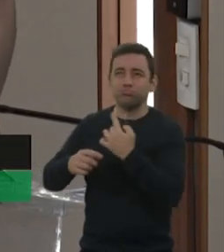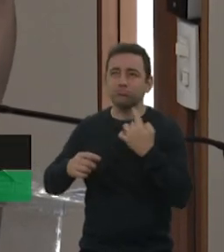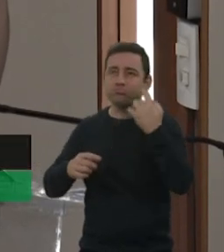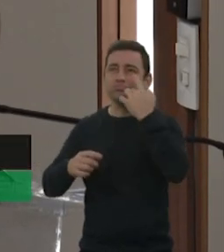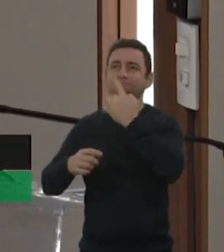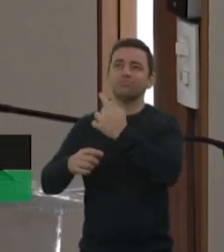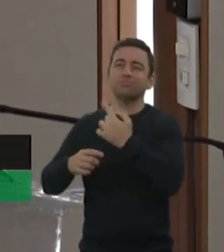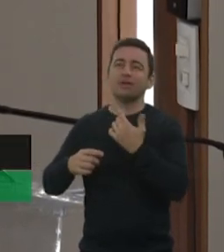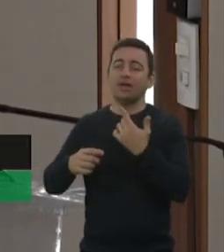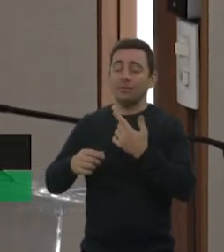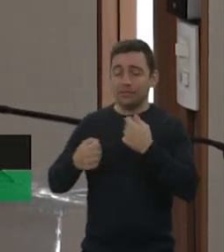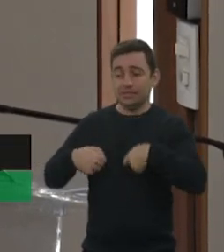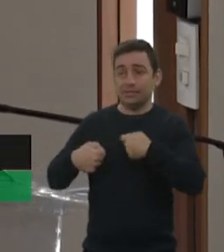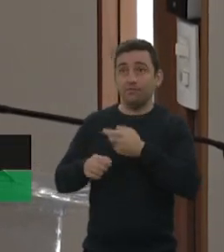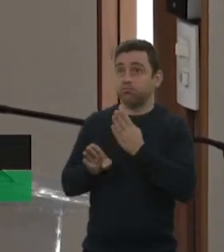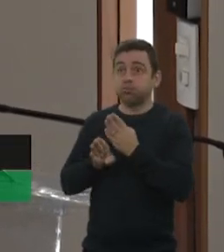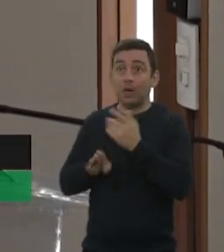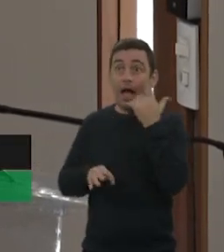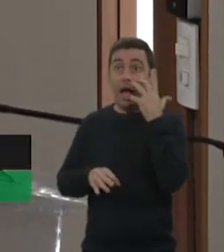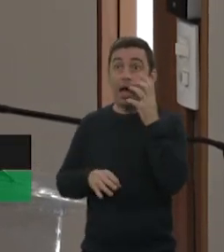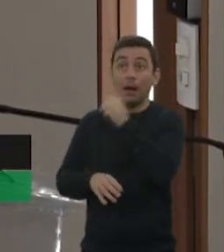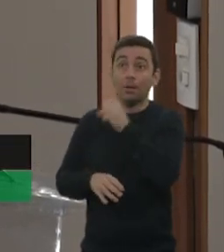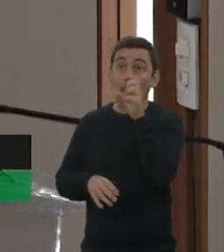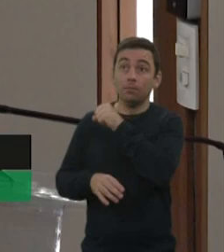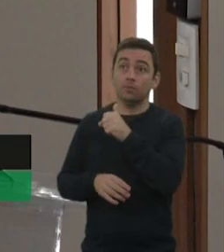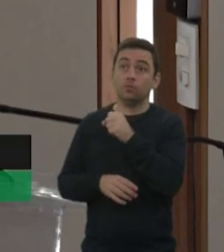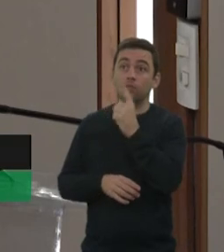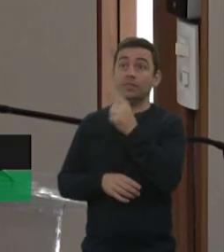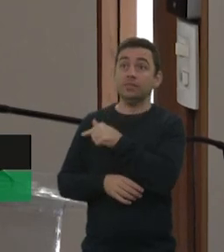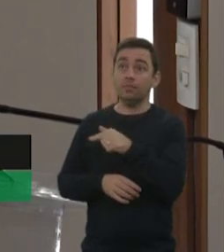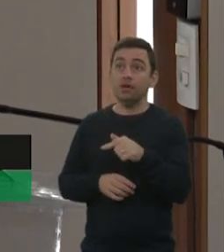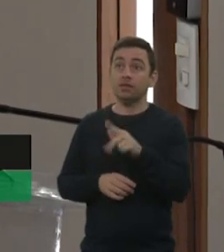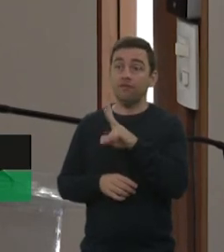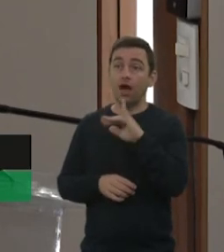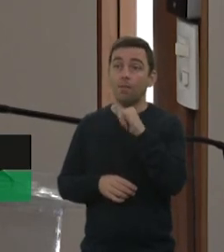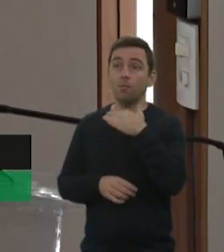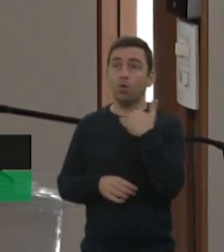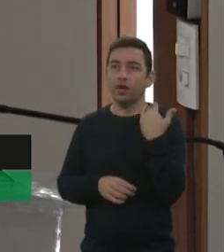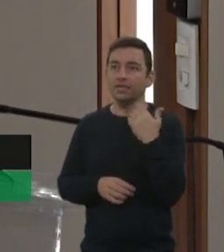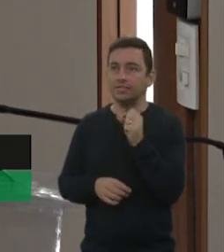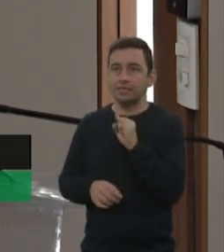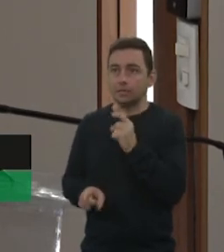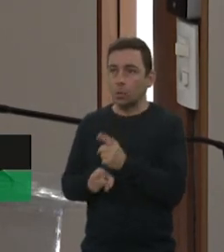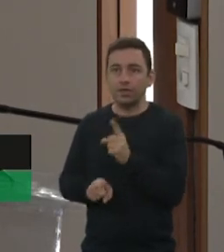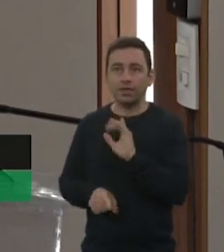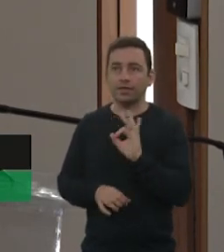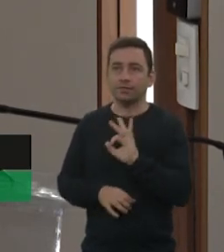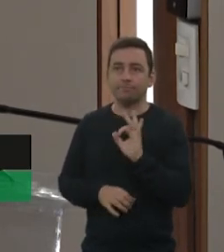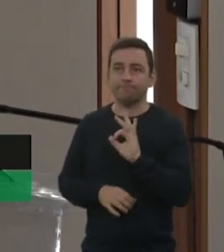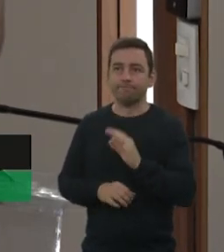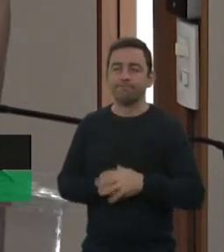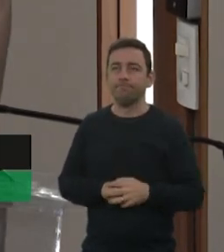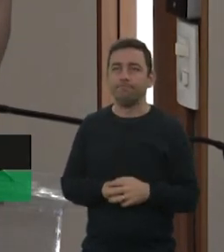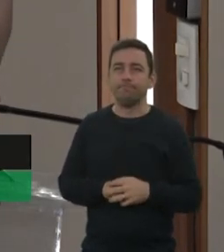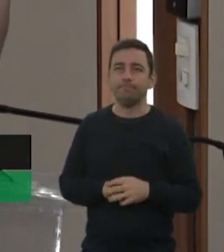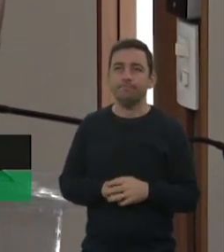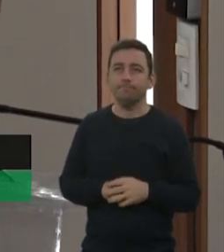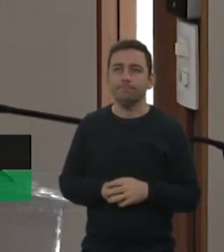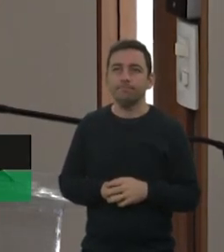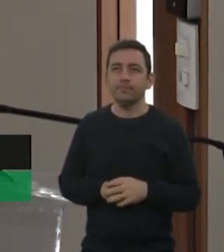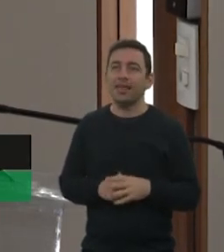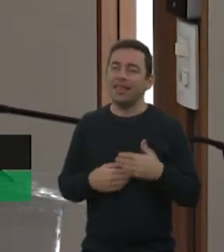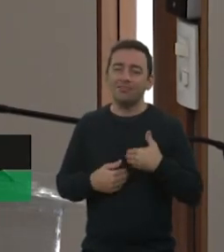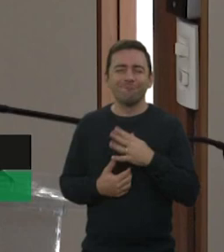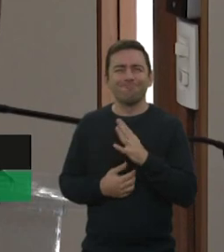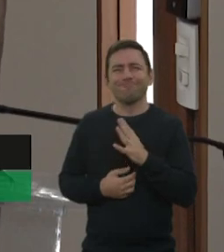que diagnosticar muito rapidamente. Em uma semana eles estavam mortos se a gente não conseguisse fechar diagnóstico em algumas doenças. E aí eu me